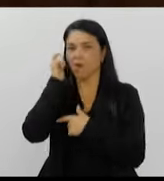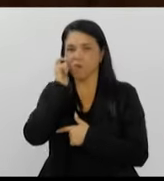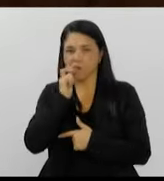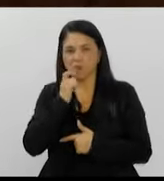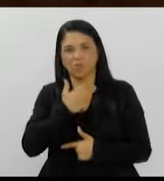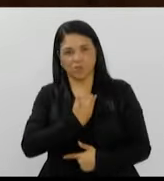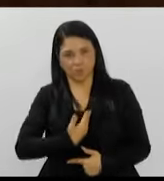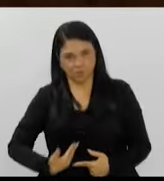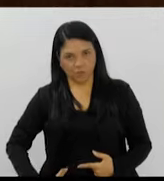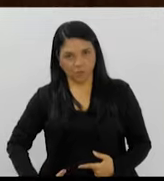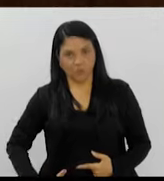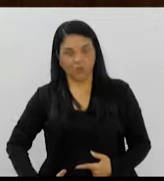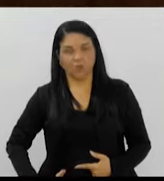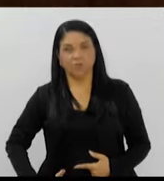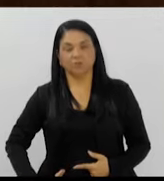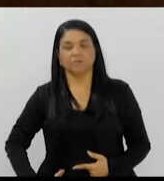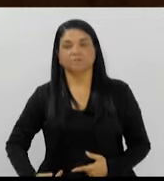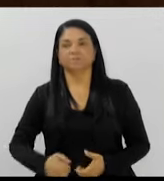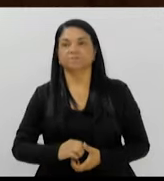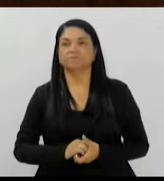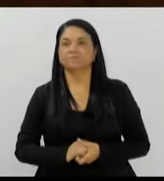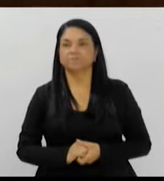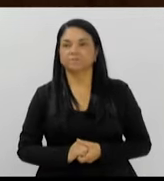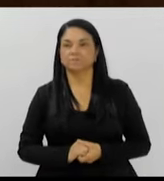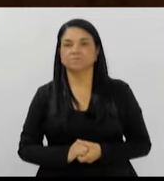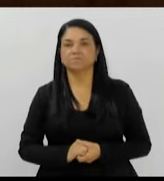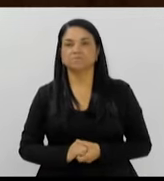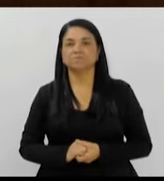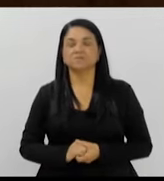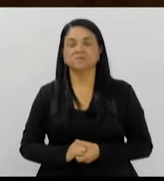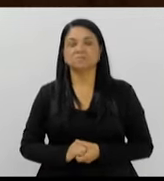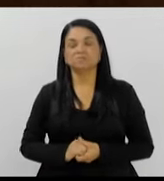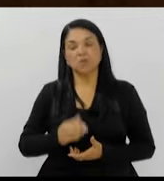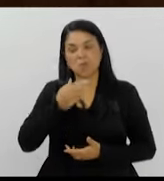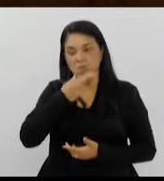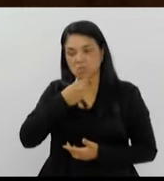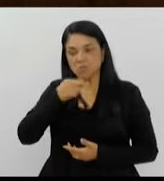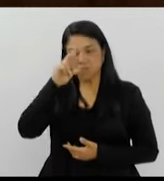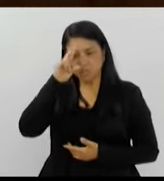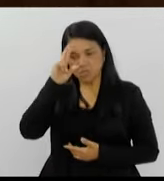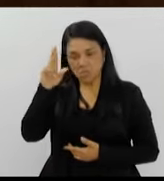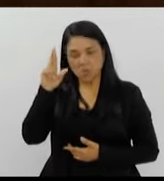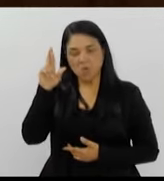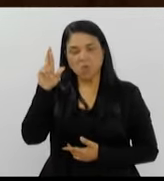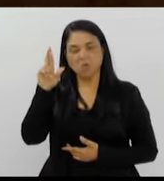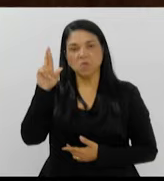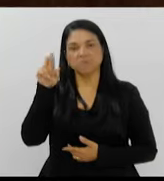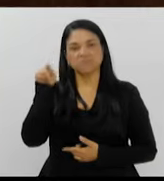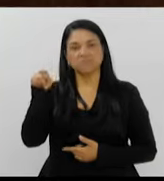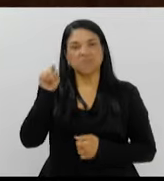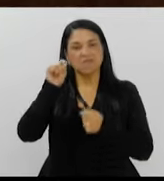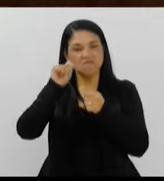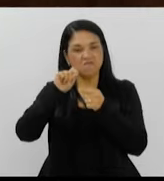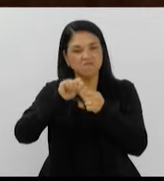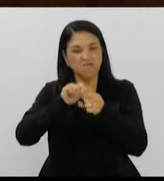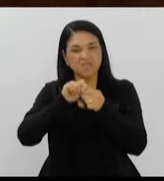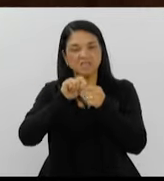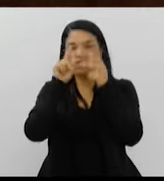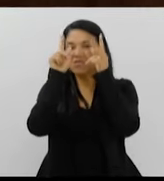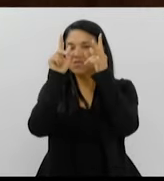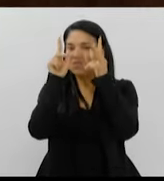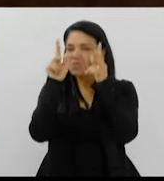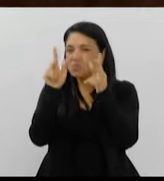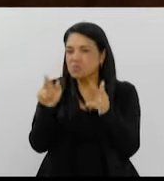parabenizá-lo Parabéns Governador o senhor fez exatamente o que o Eduardo pais